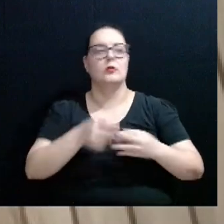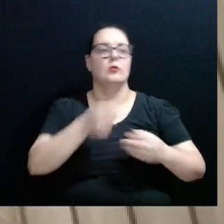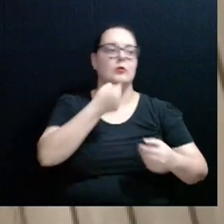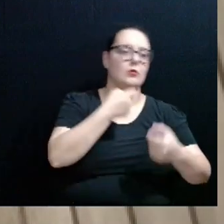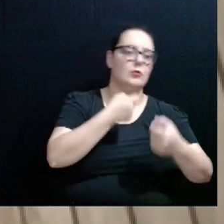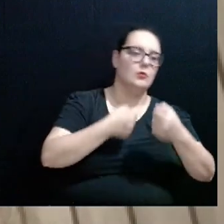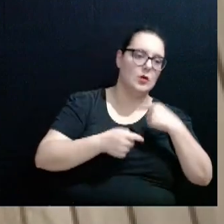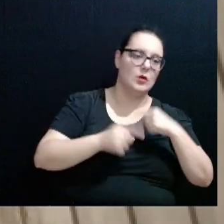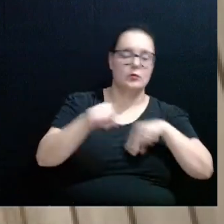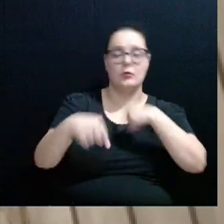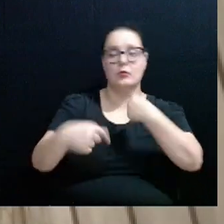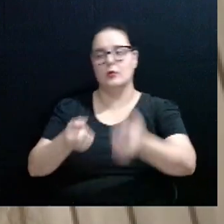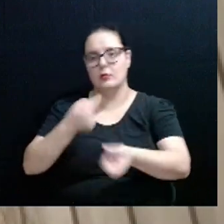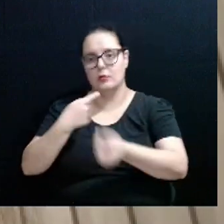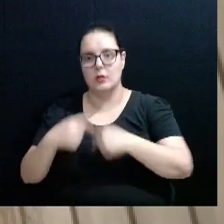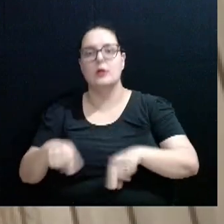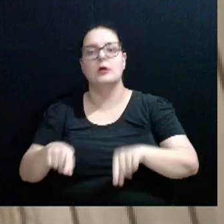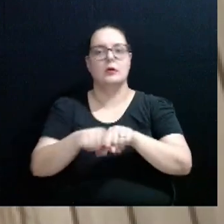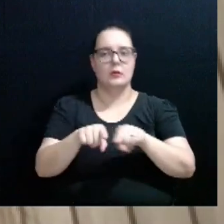as causas de intoxicação.